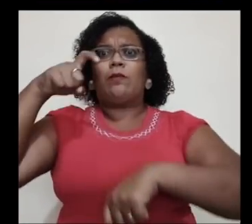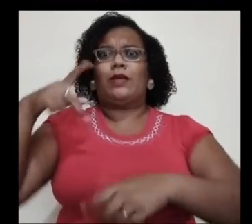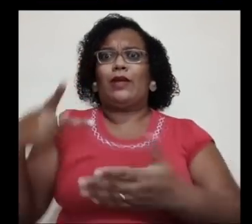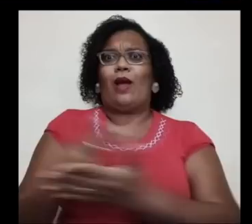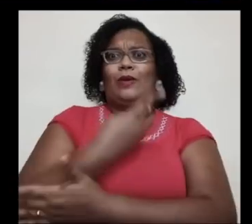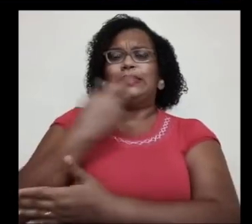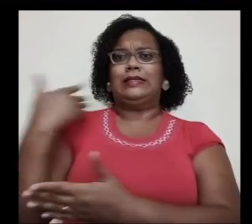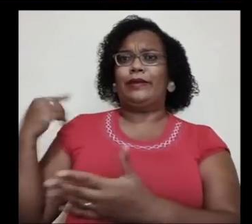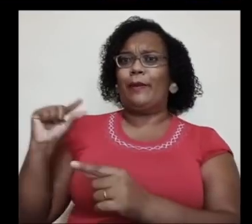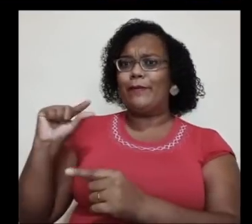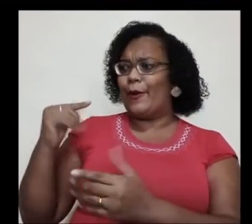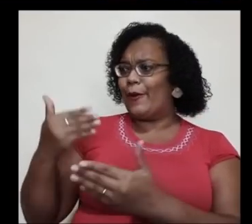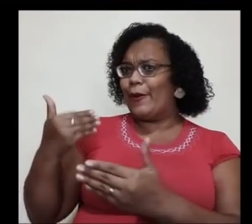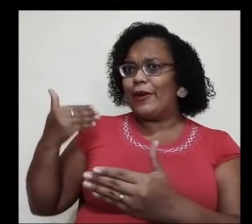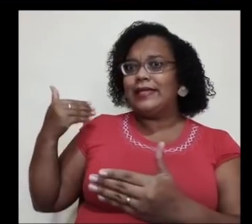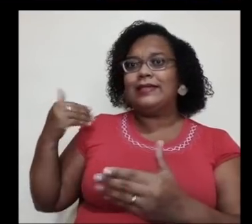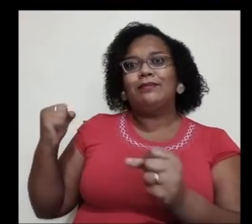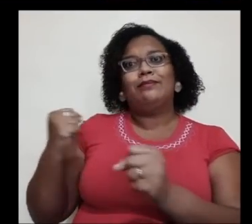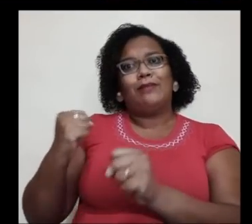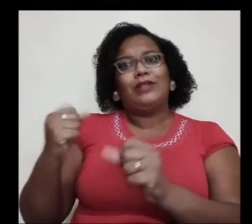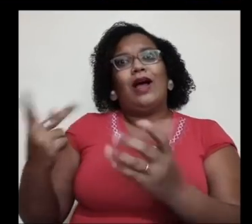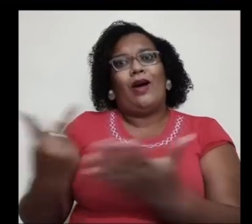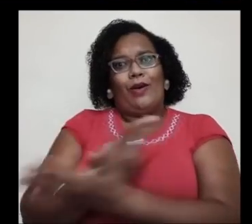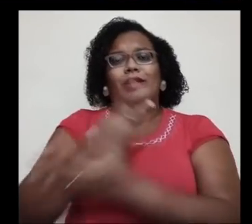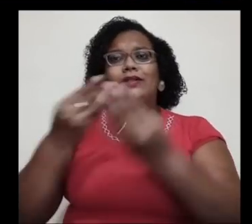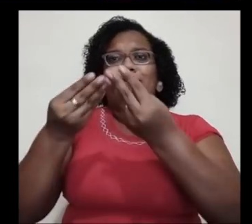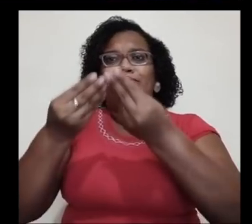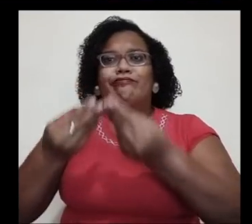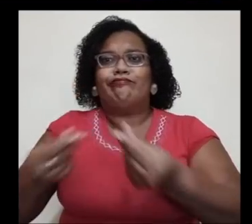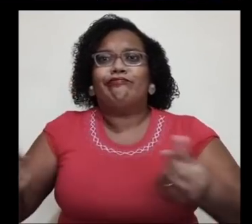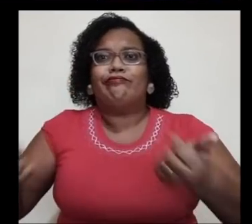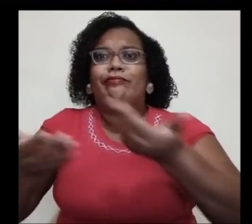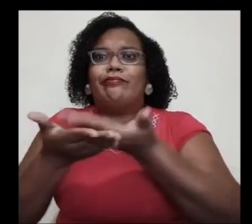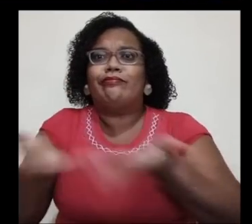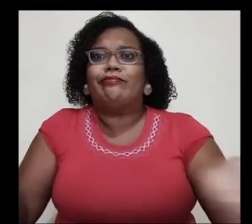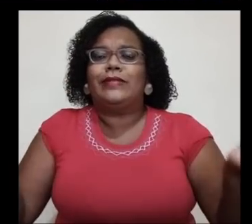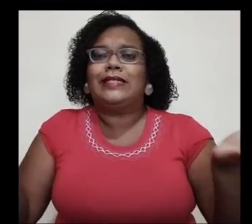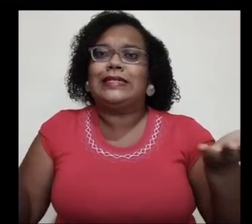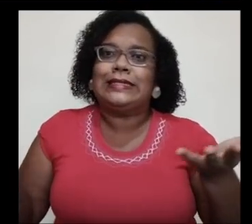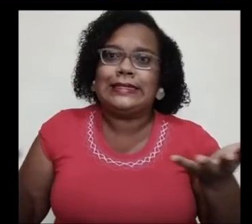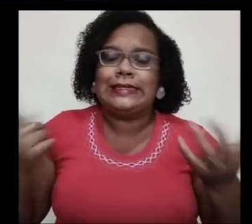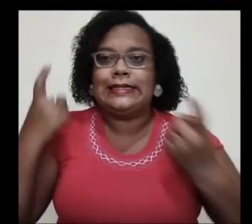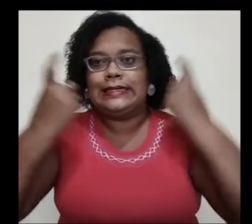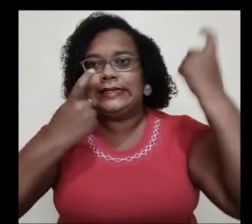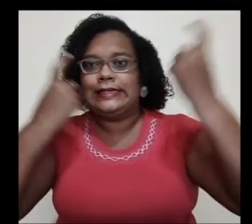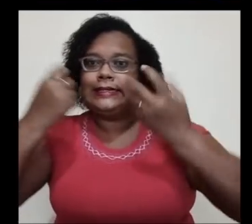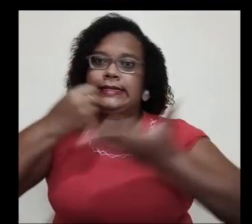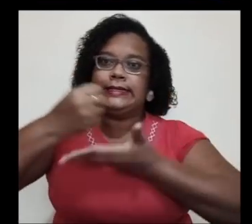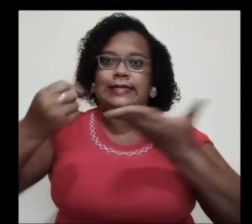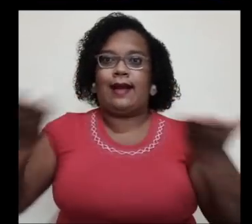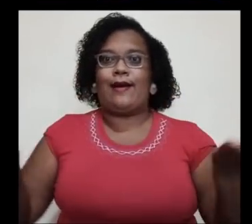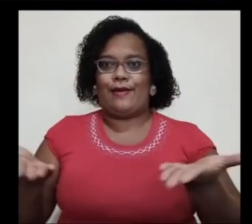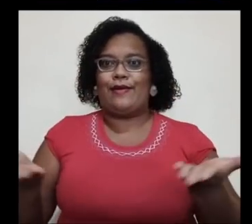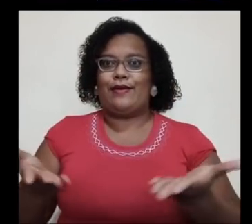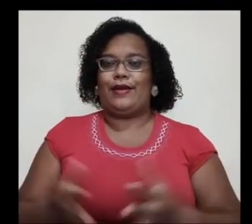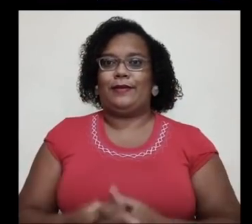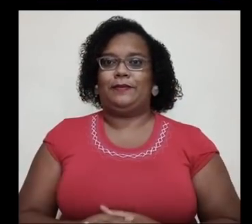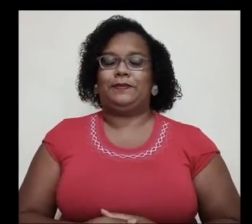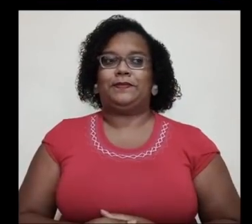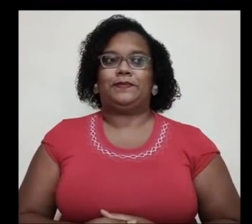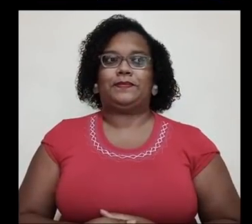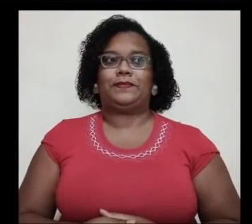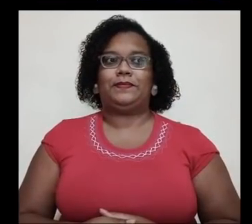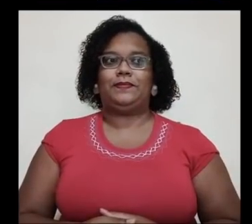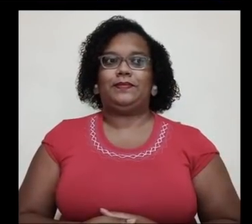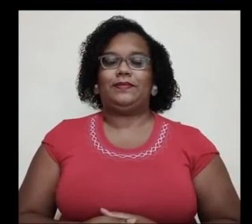desse sistema, e essa é uma das nossas preocupações básicas nesse momento. Bem, dentro do Sistema de Ciência e